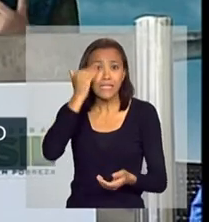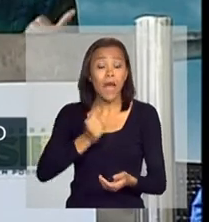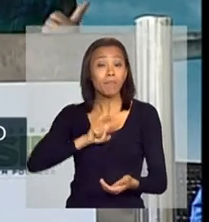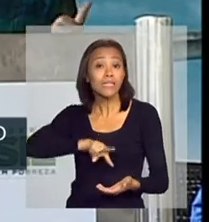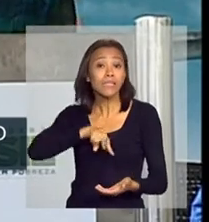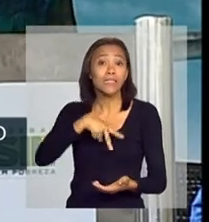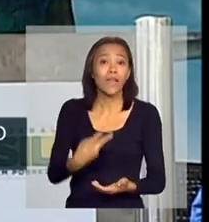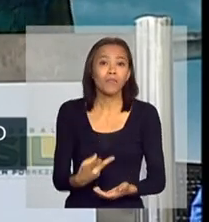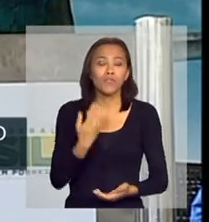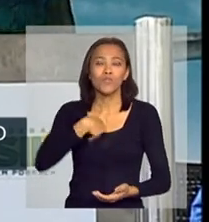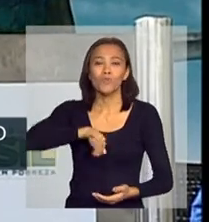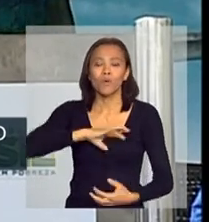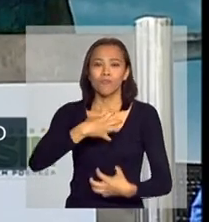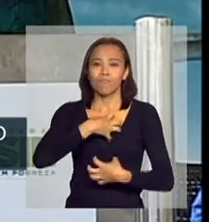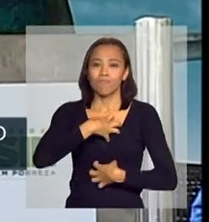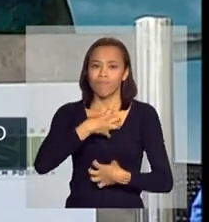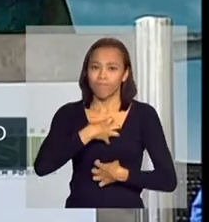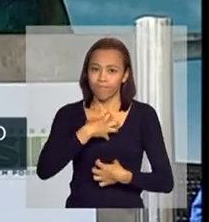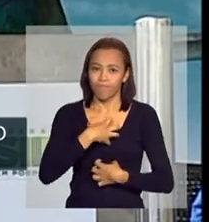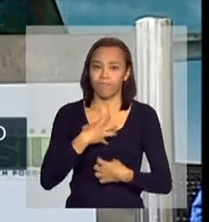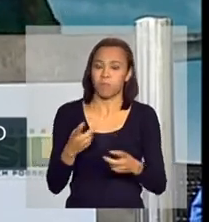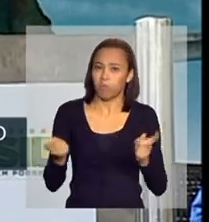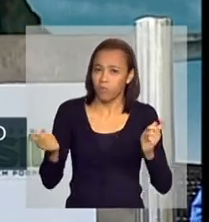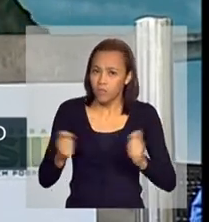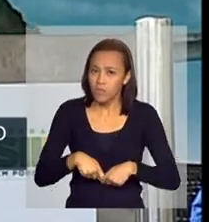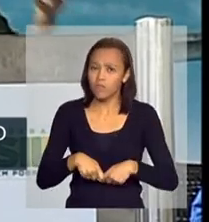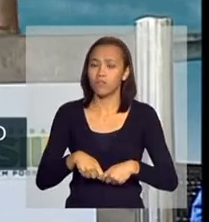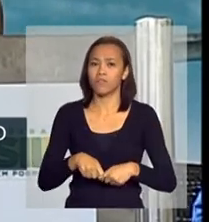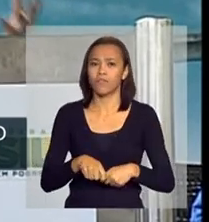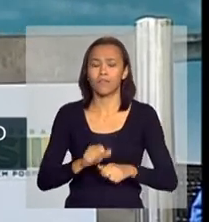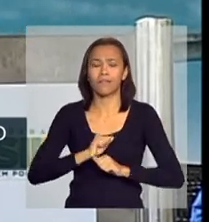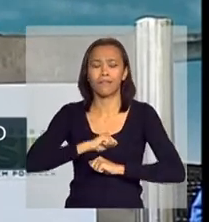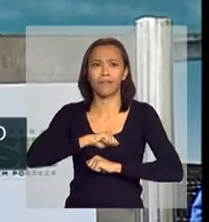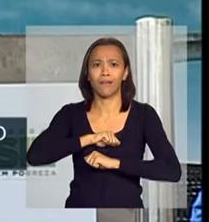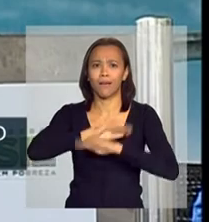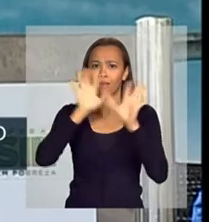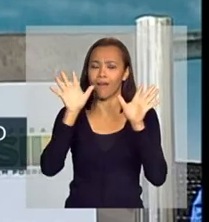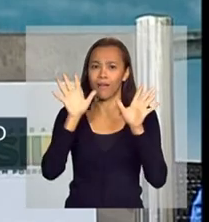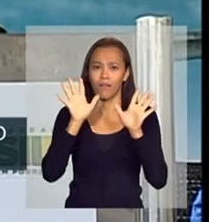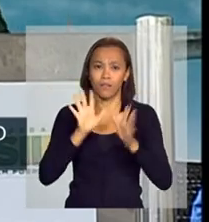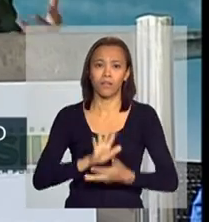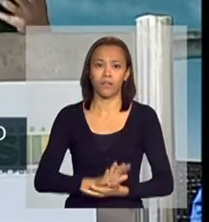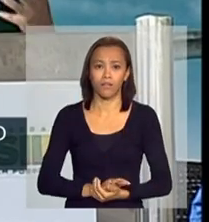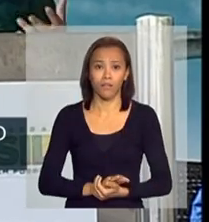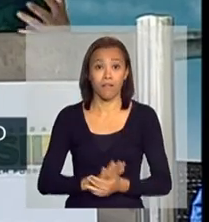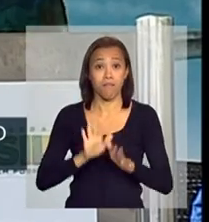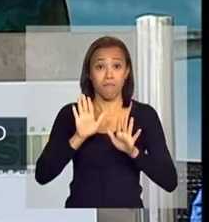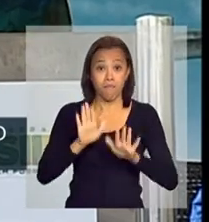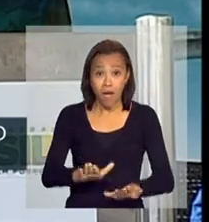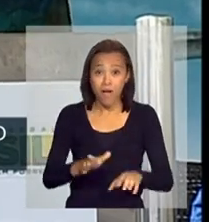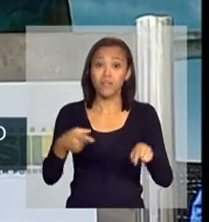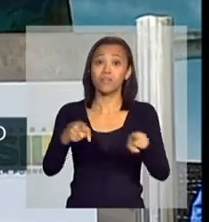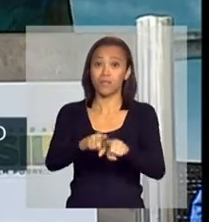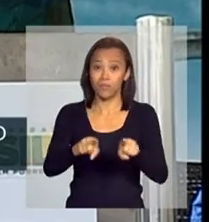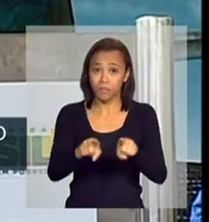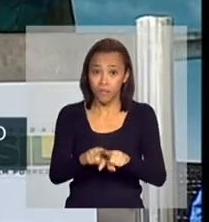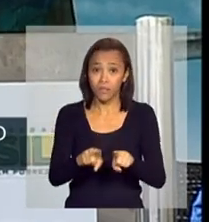aquilo que nós sentimos de uma forma clara, mas, ao mesmo